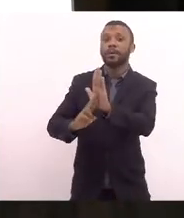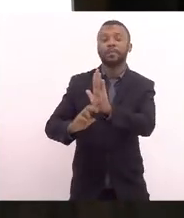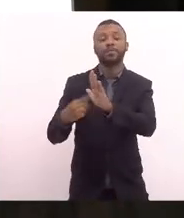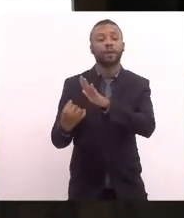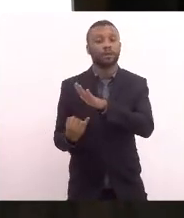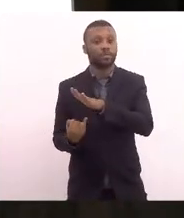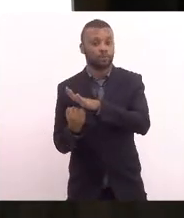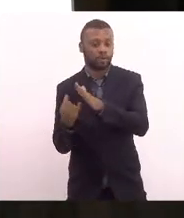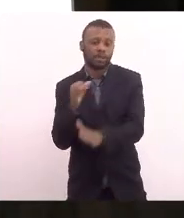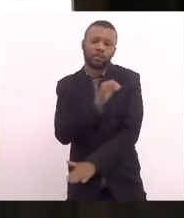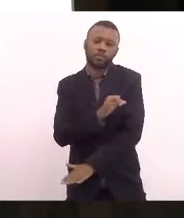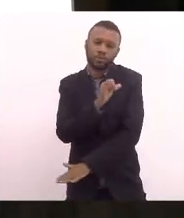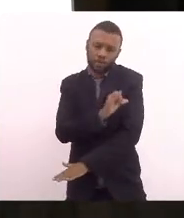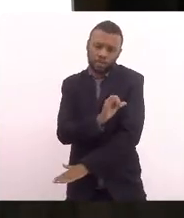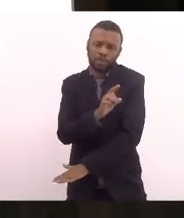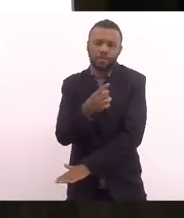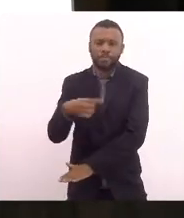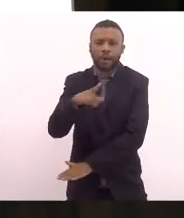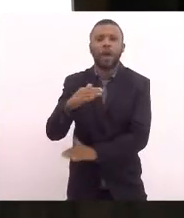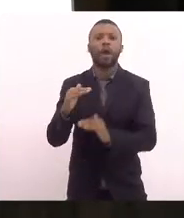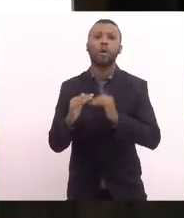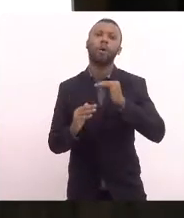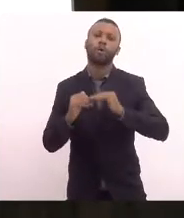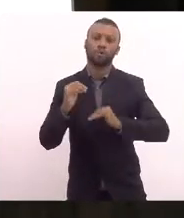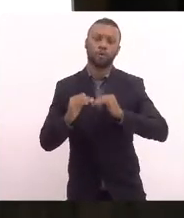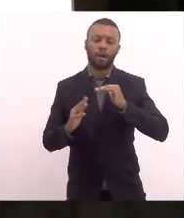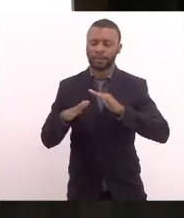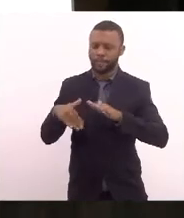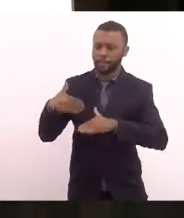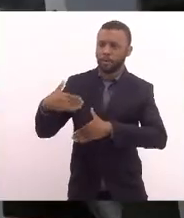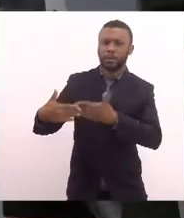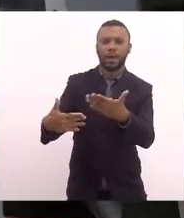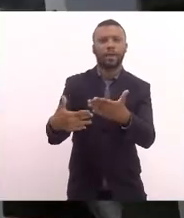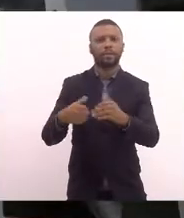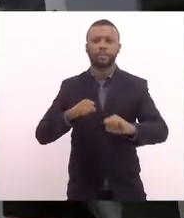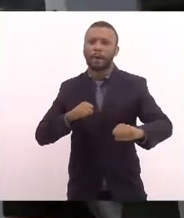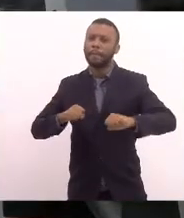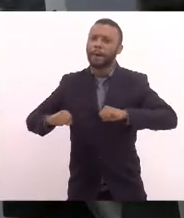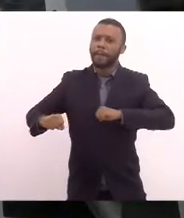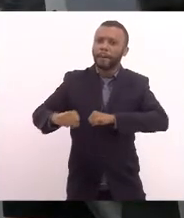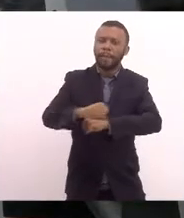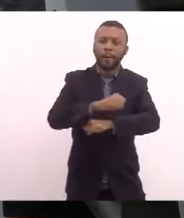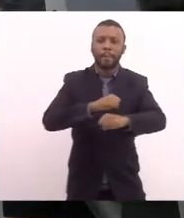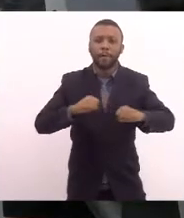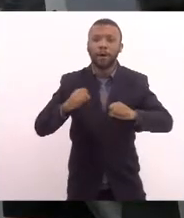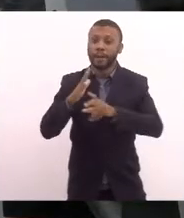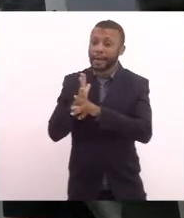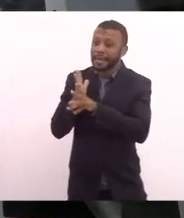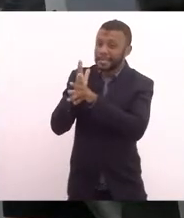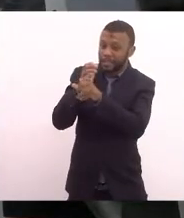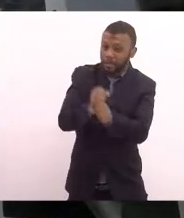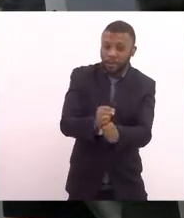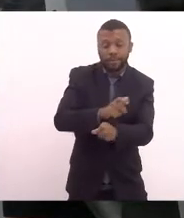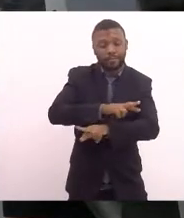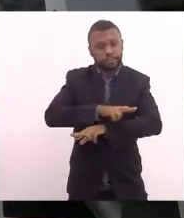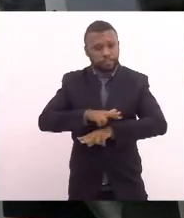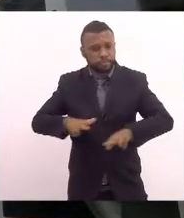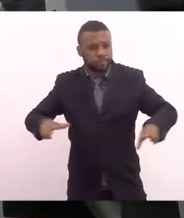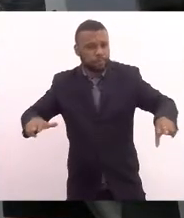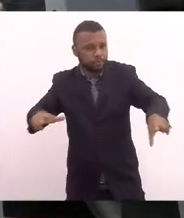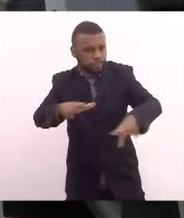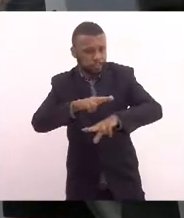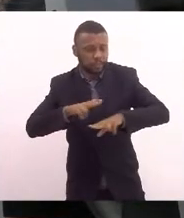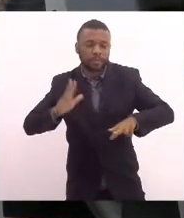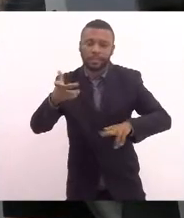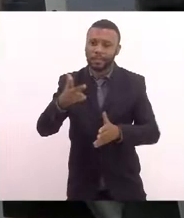Janeiro. Você constrói esse processo, que leva essa luta, que é trajetória de várias que já